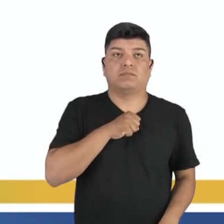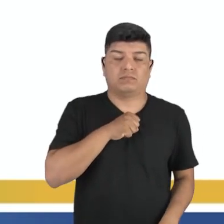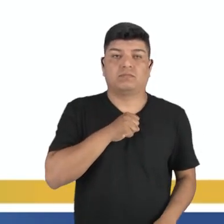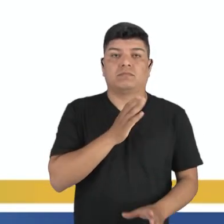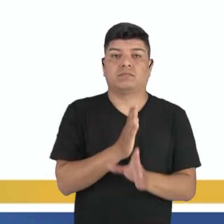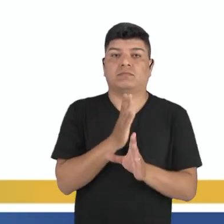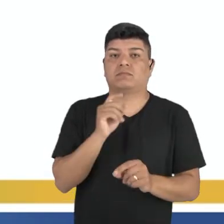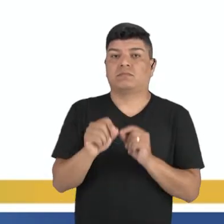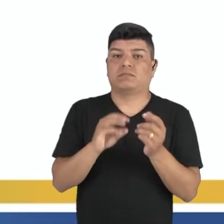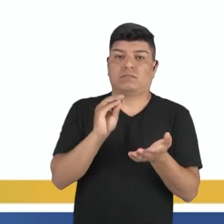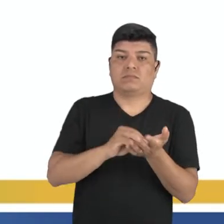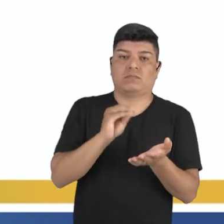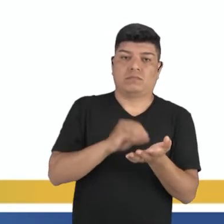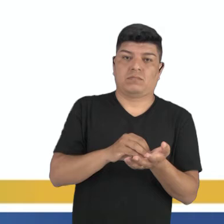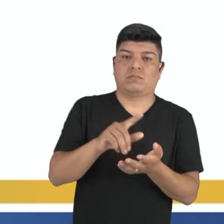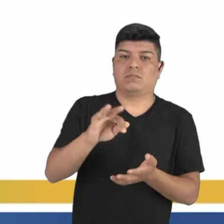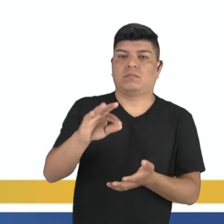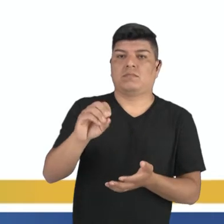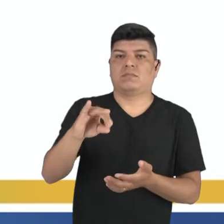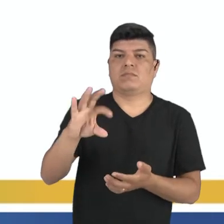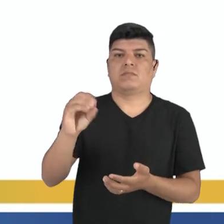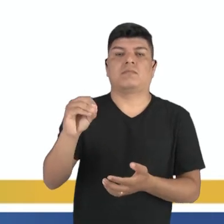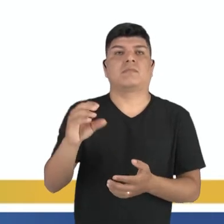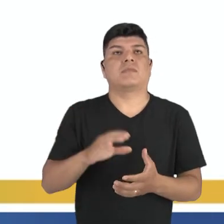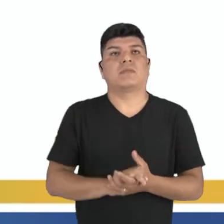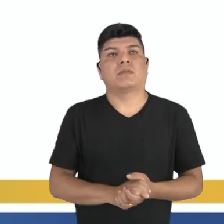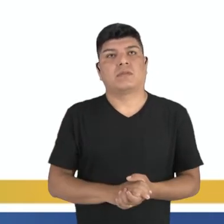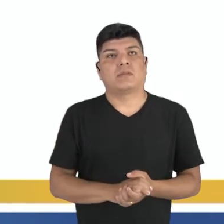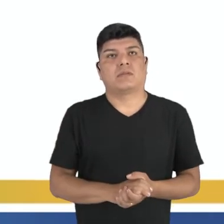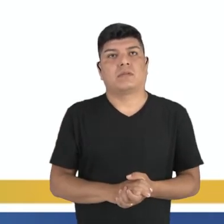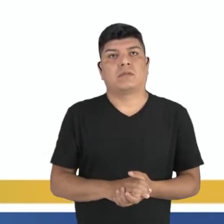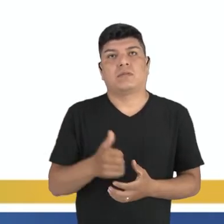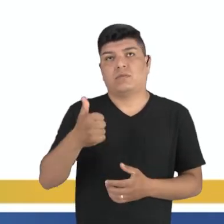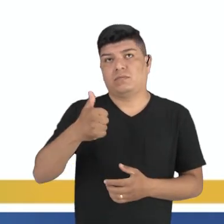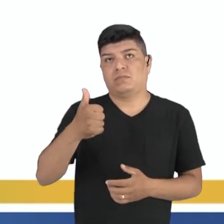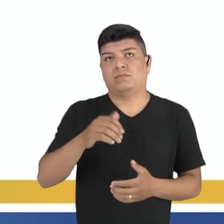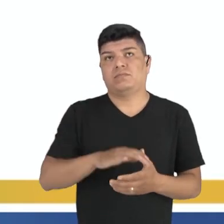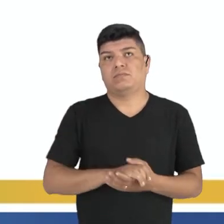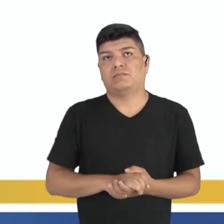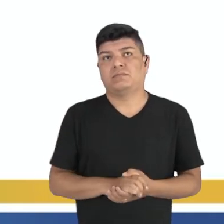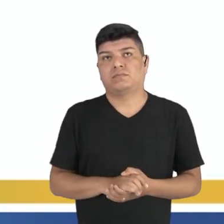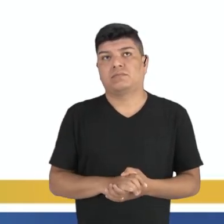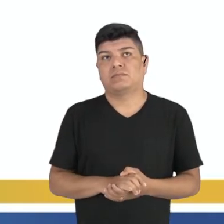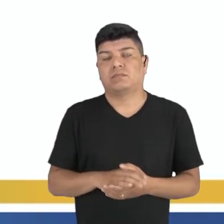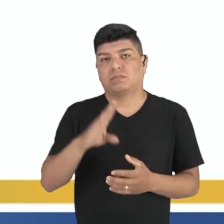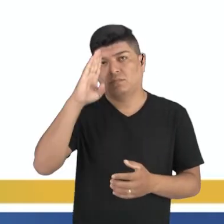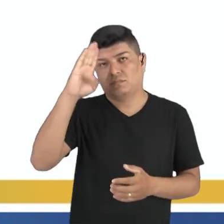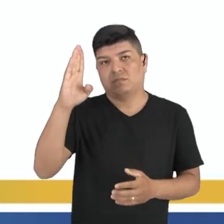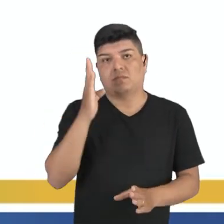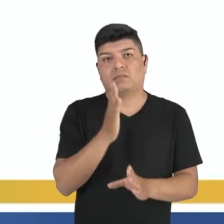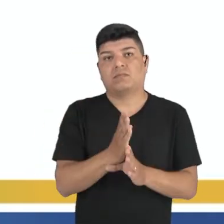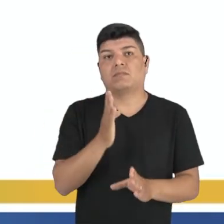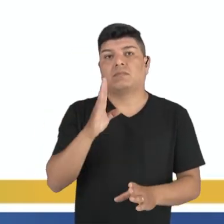a gente tem a ausência desses folículos, né, que são os primários, e eles são a principal